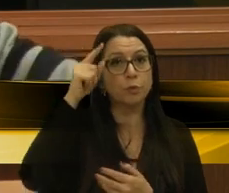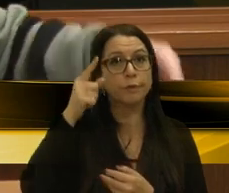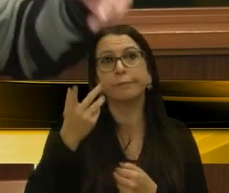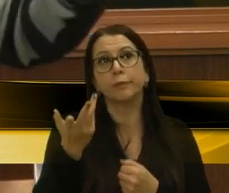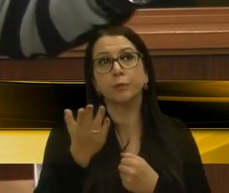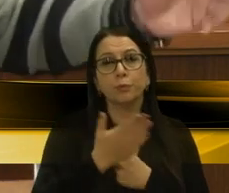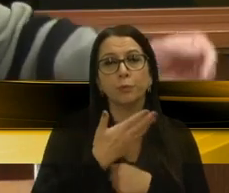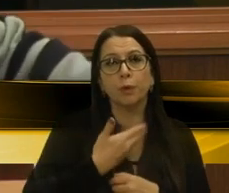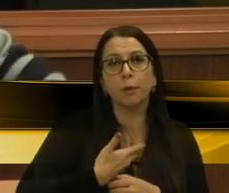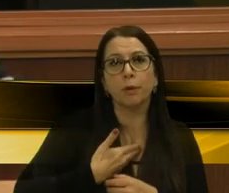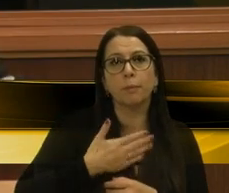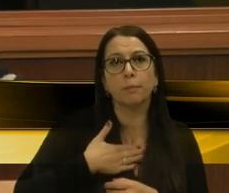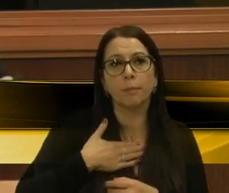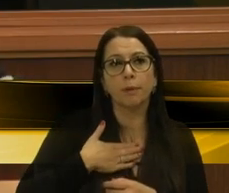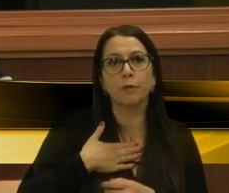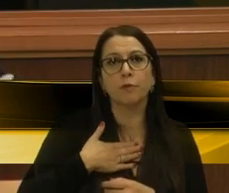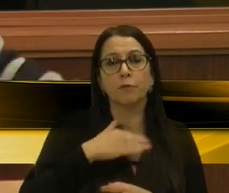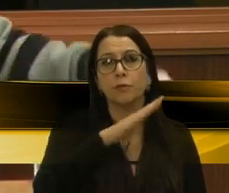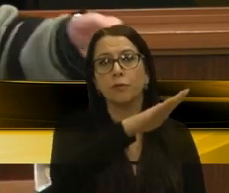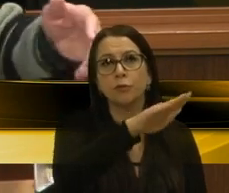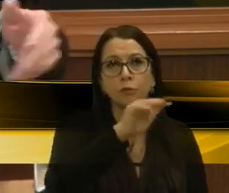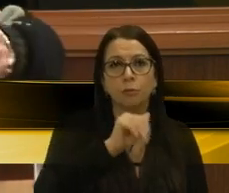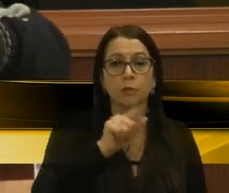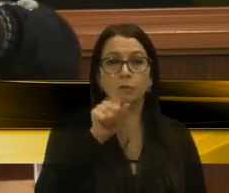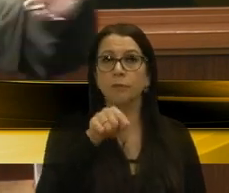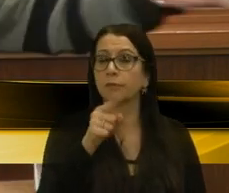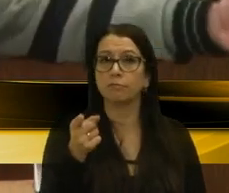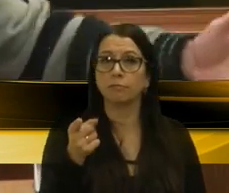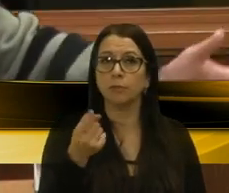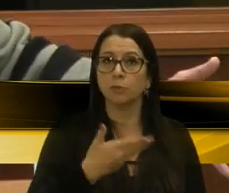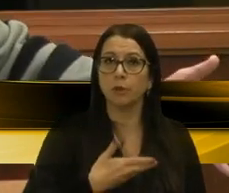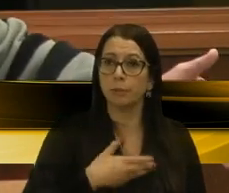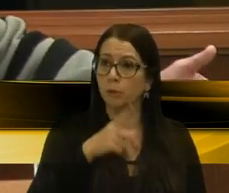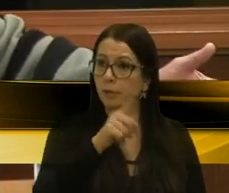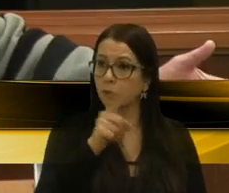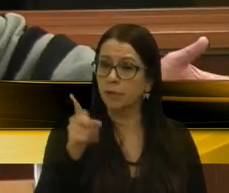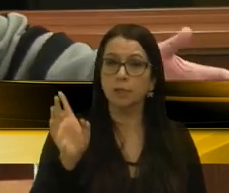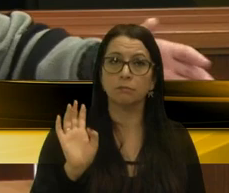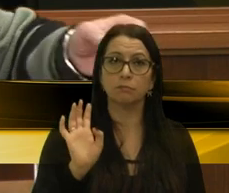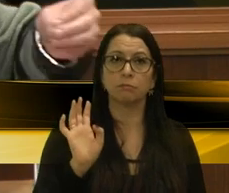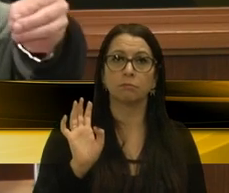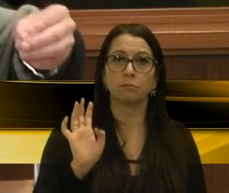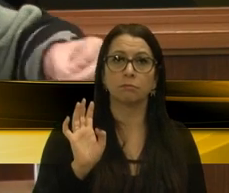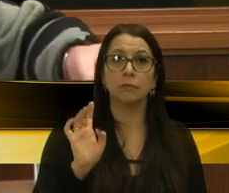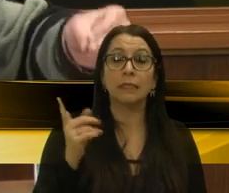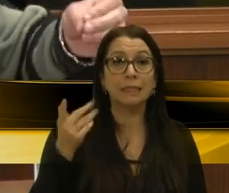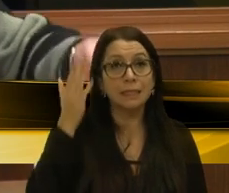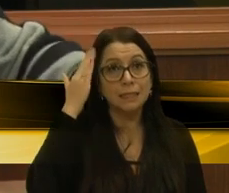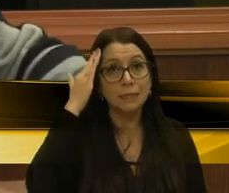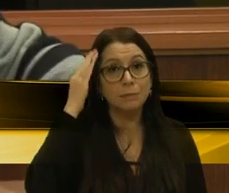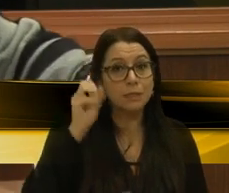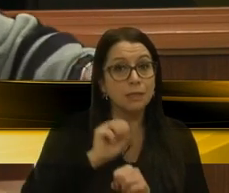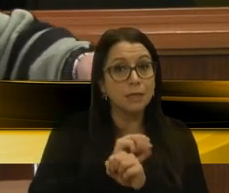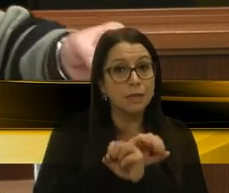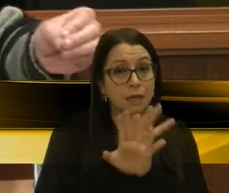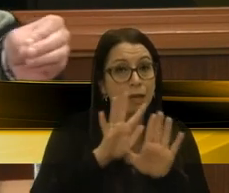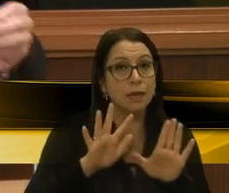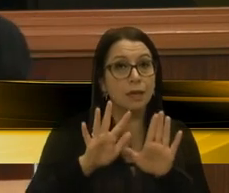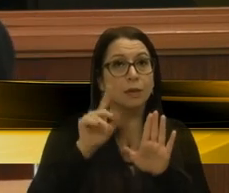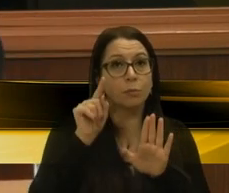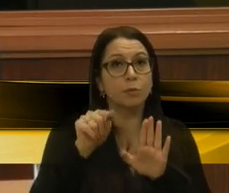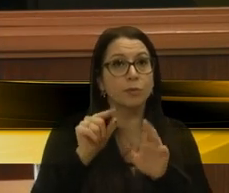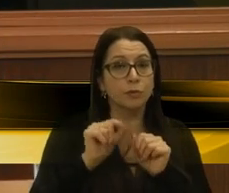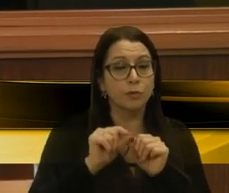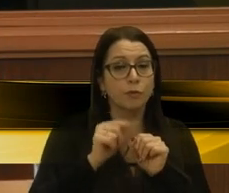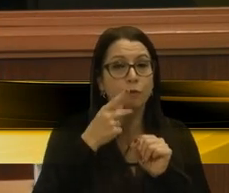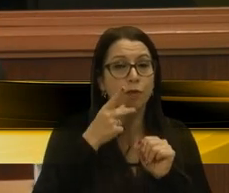um amigo meu, uma amiga minha foi indicada, você não é amigo desse ou daquele? Então nós temos que ser transparente para aquilo que a gente